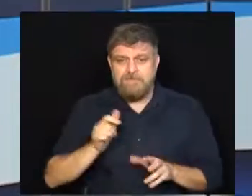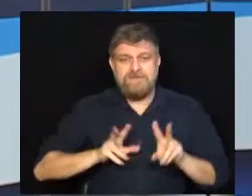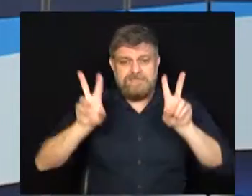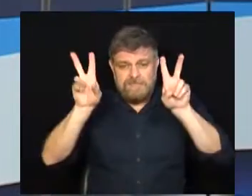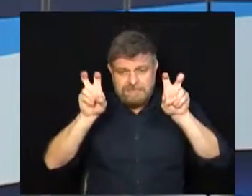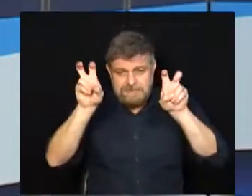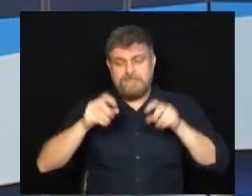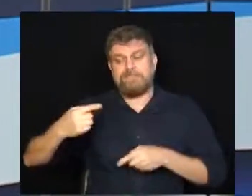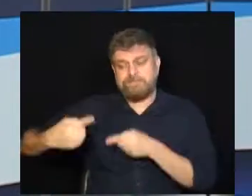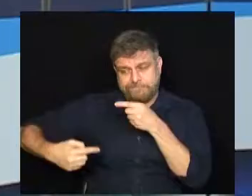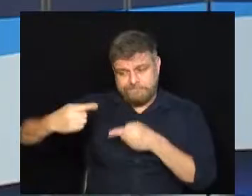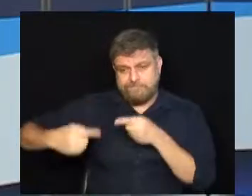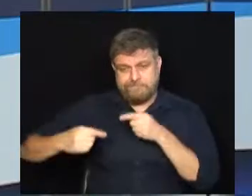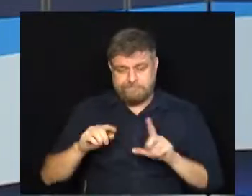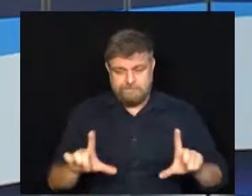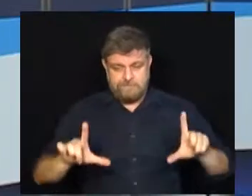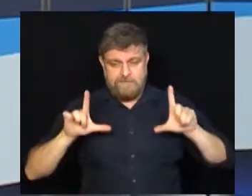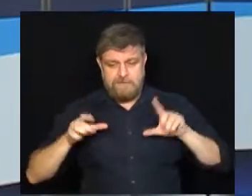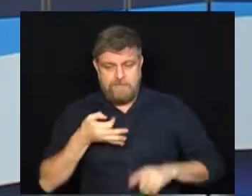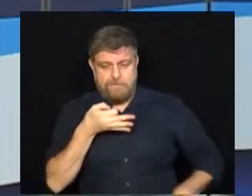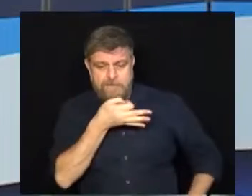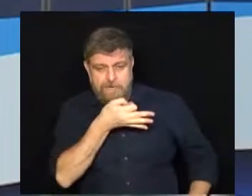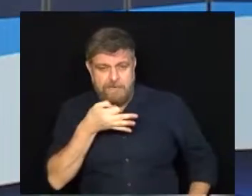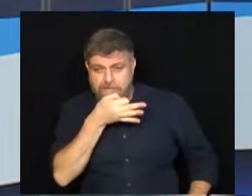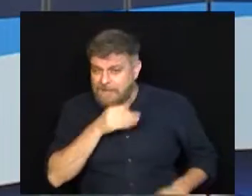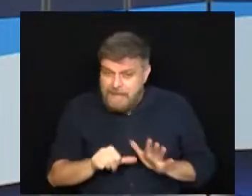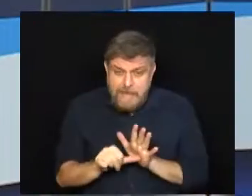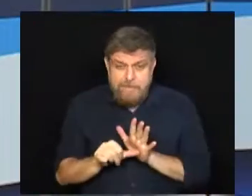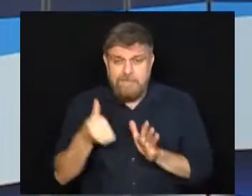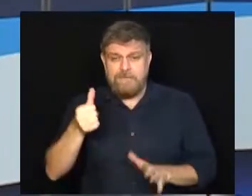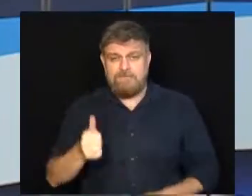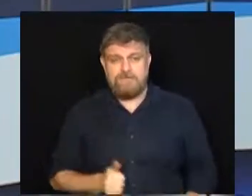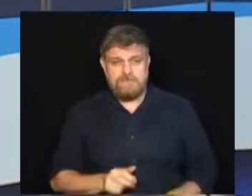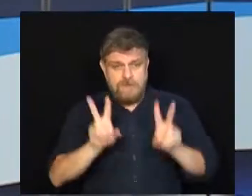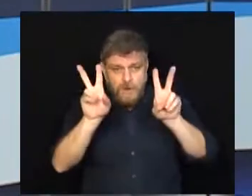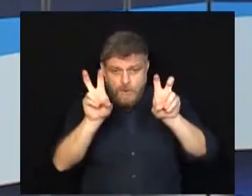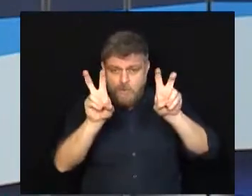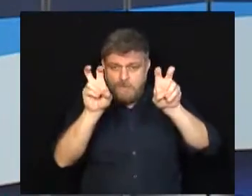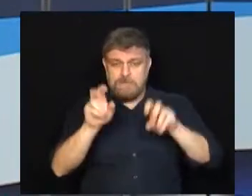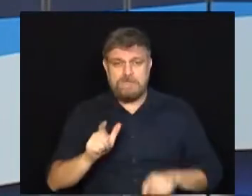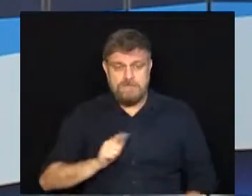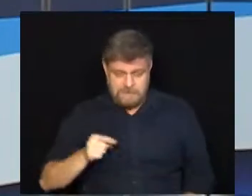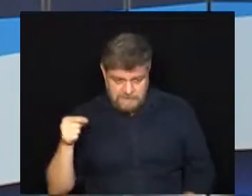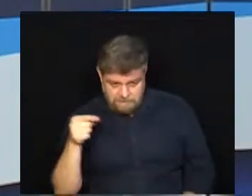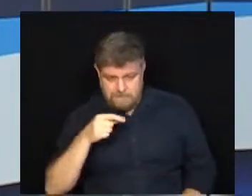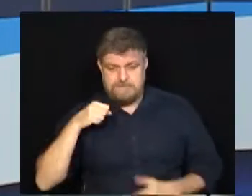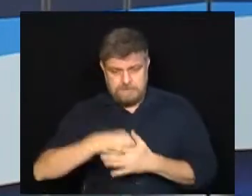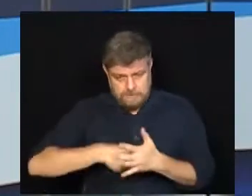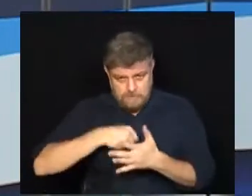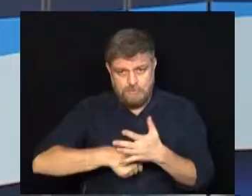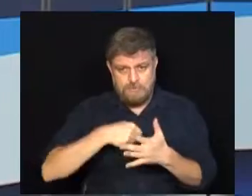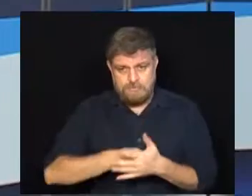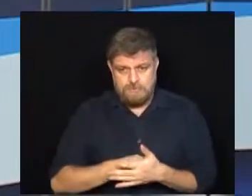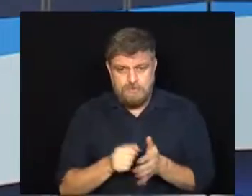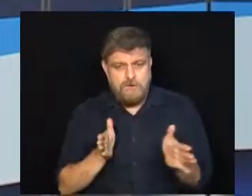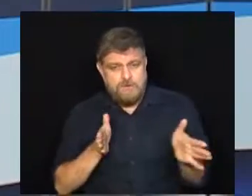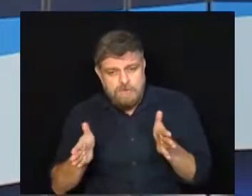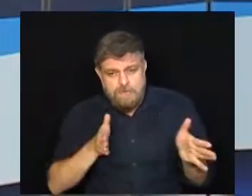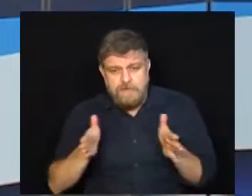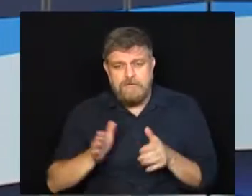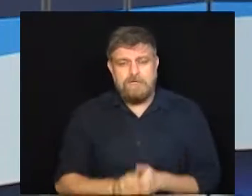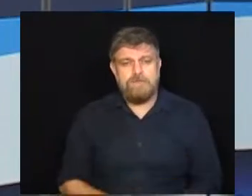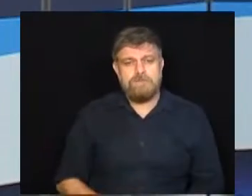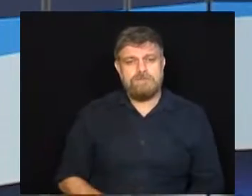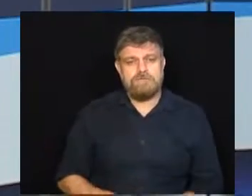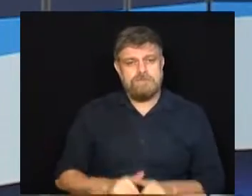tema aqui no nosso programa, um tema inclusive que foi uma das suas bandeiras também de trabalho, né,